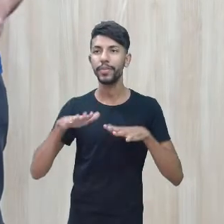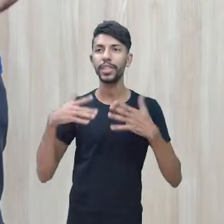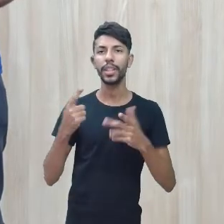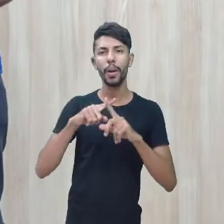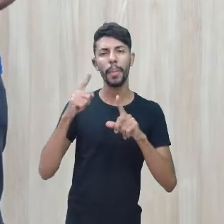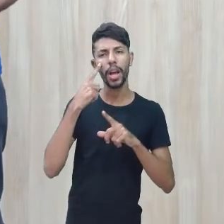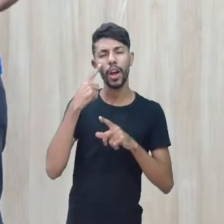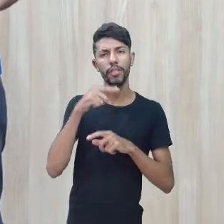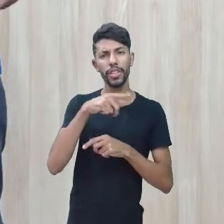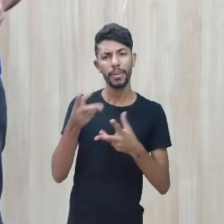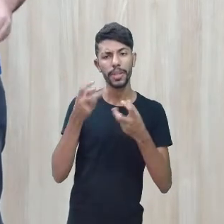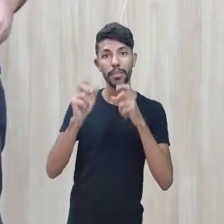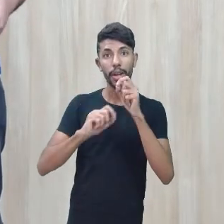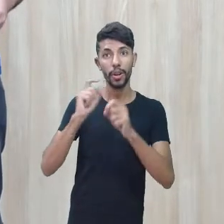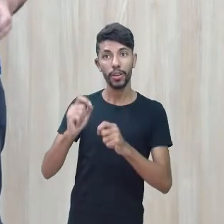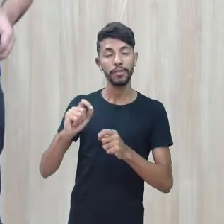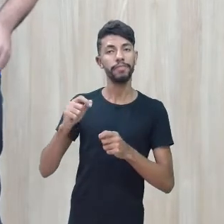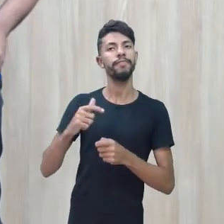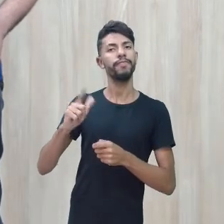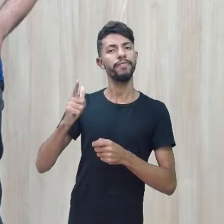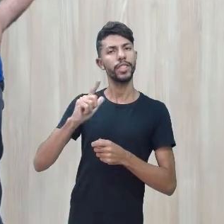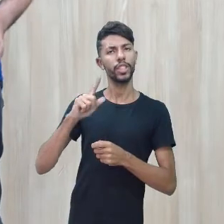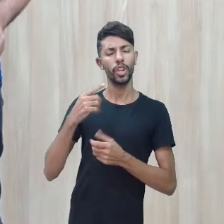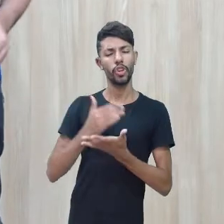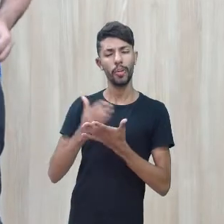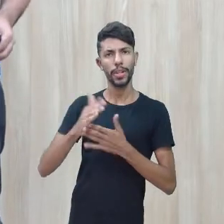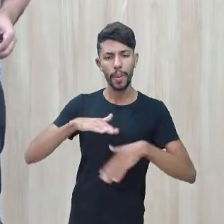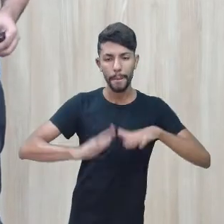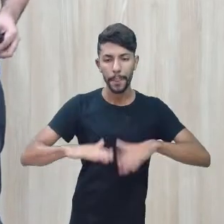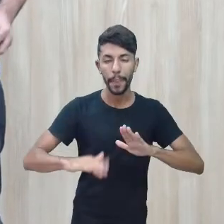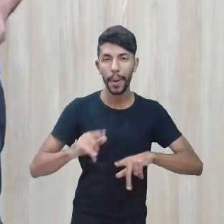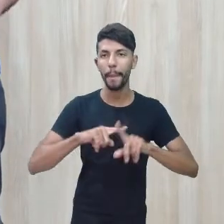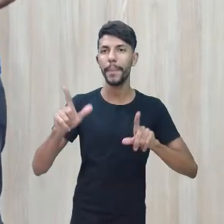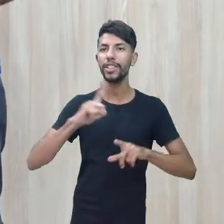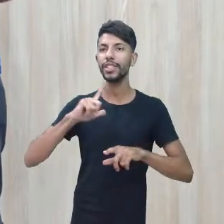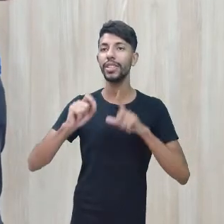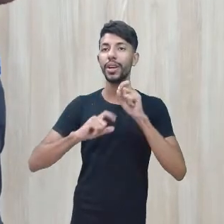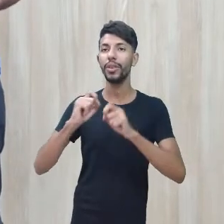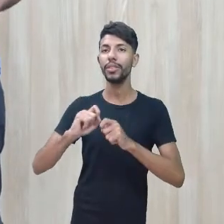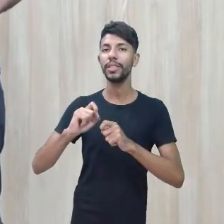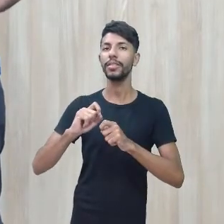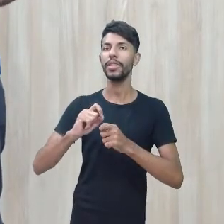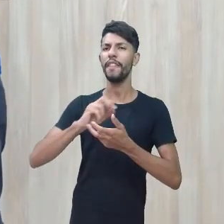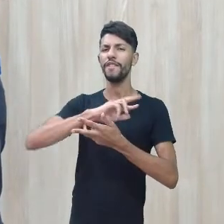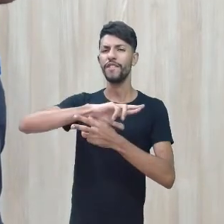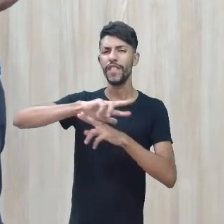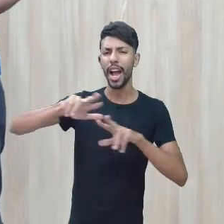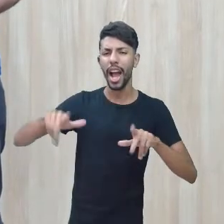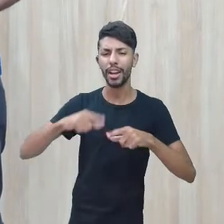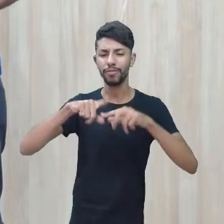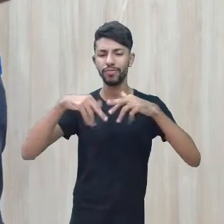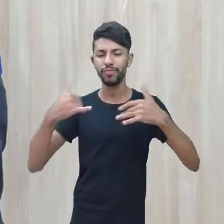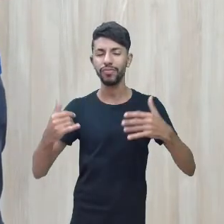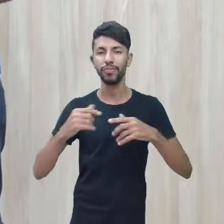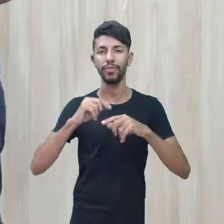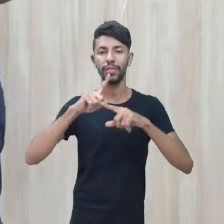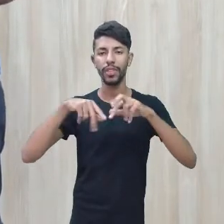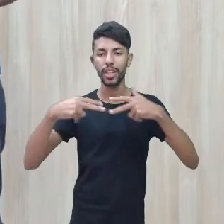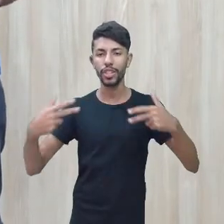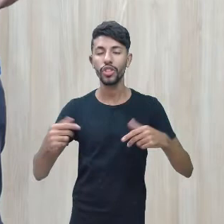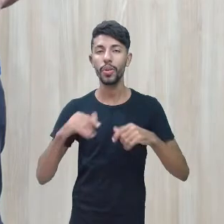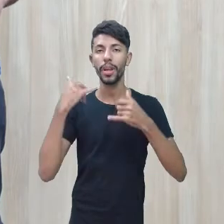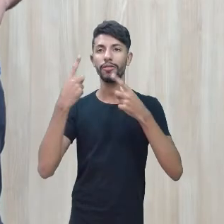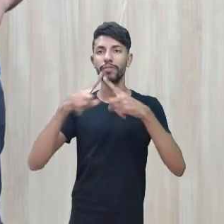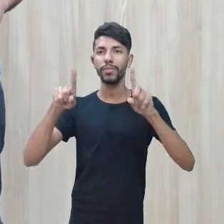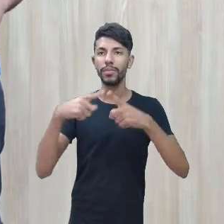existem outros instrumentos musicais, já que vamos falar aqui da África, que eles utilizam bastante em seus rituais, no seu